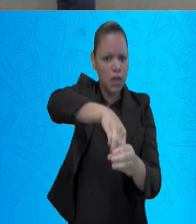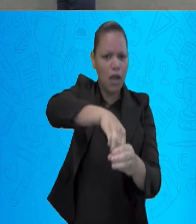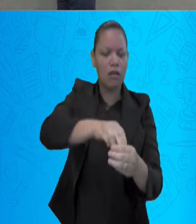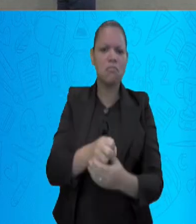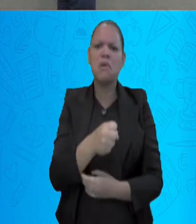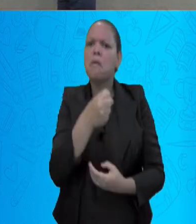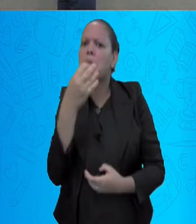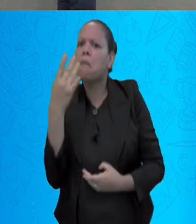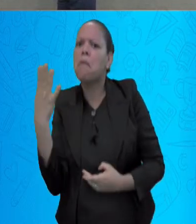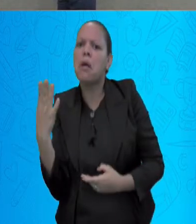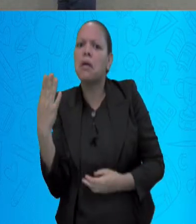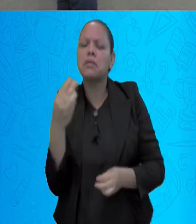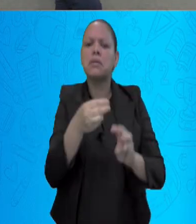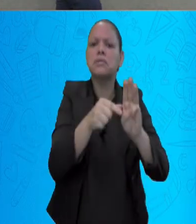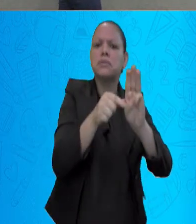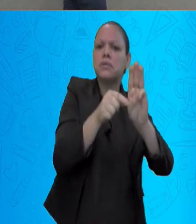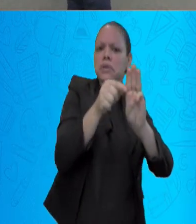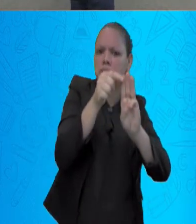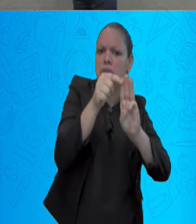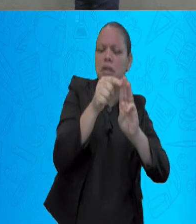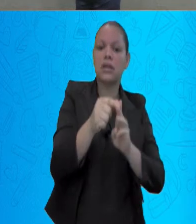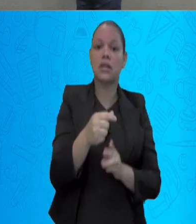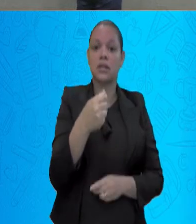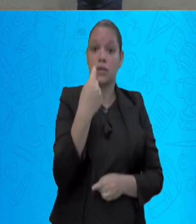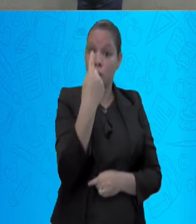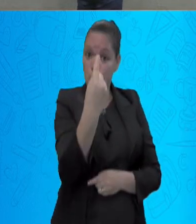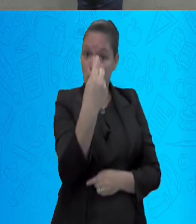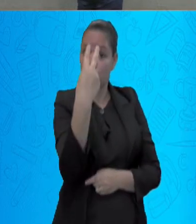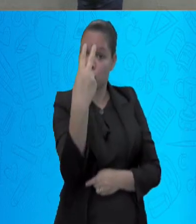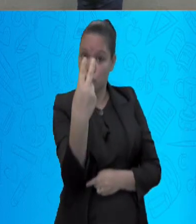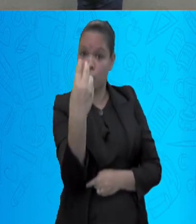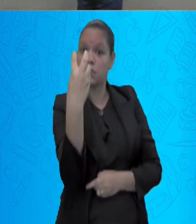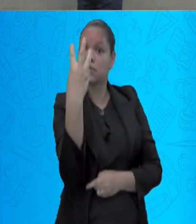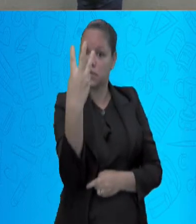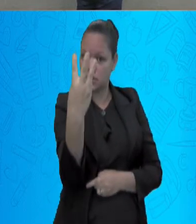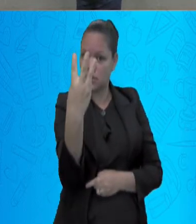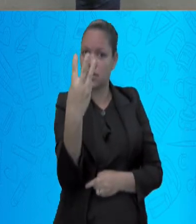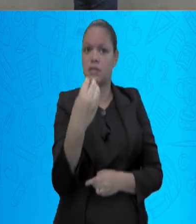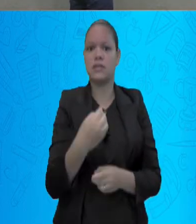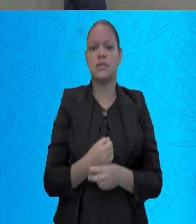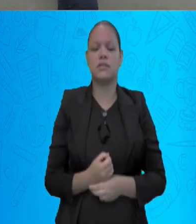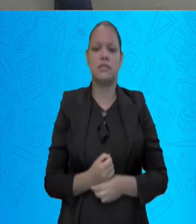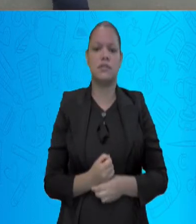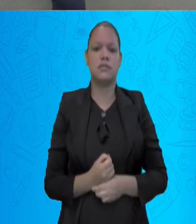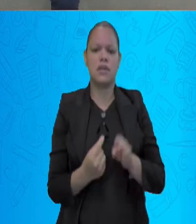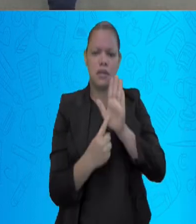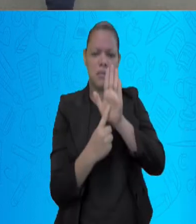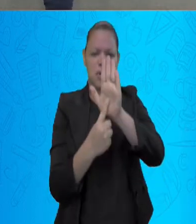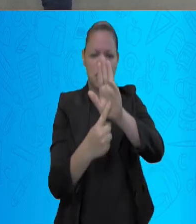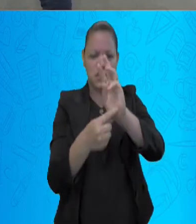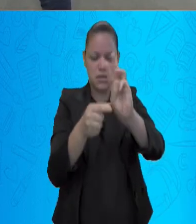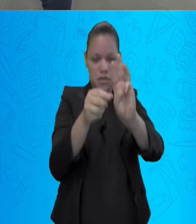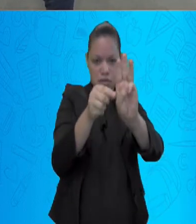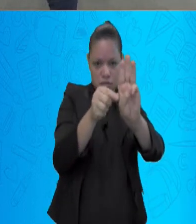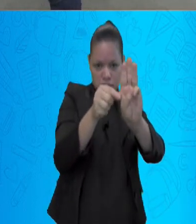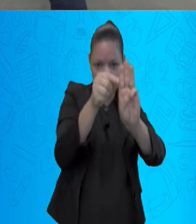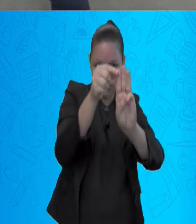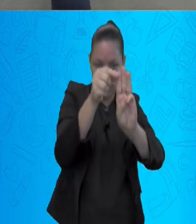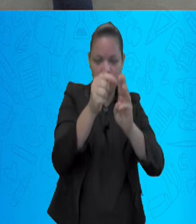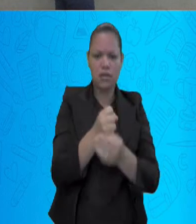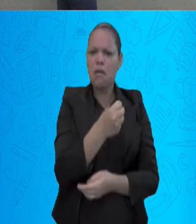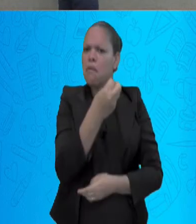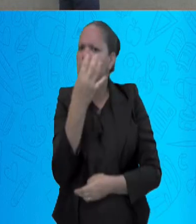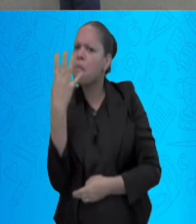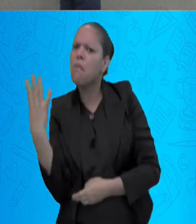centenas? 1, 2, 3. 3 plaquinhas representando as centenas. Quantas dezenas